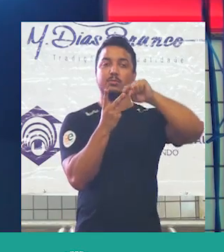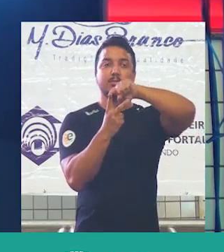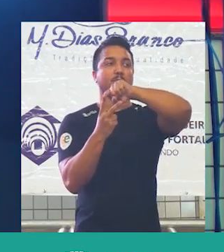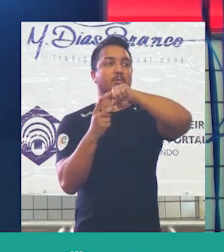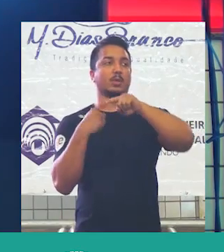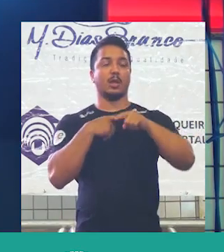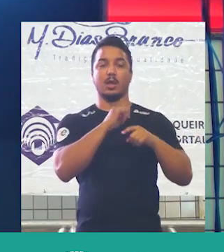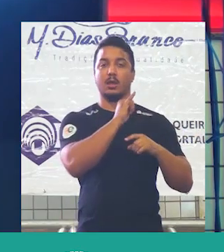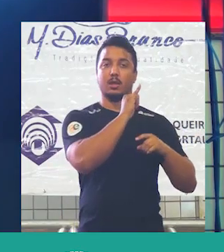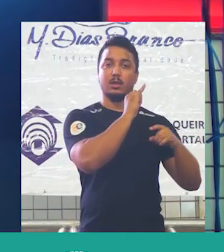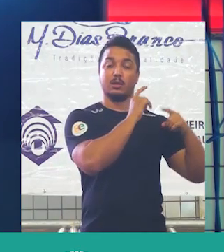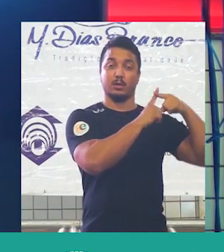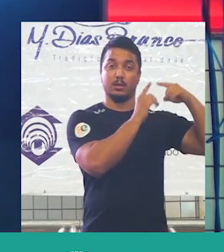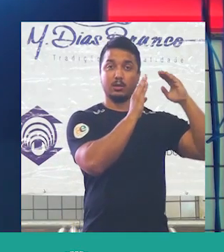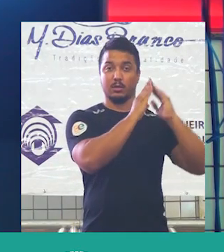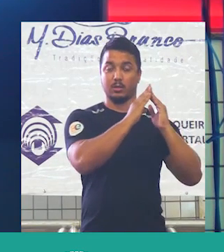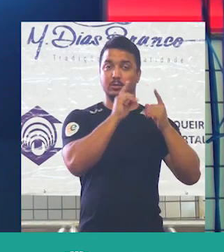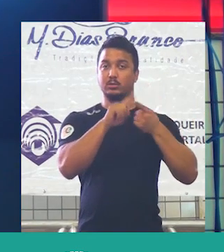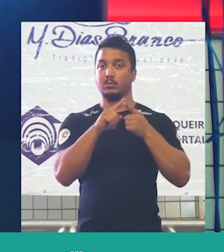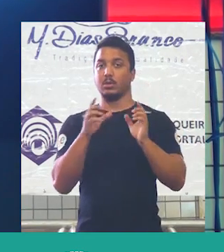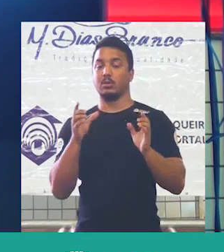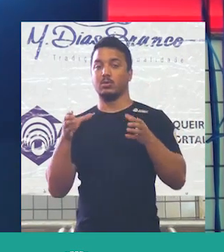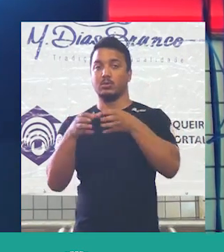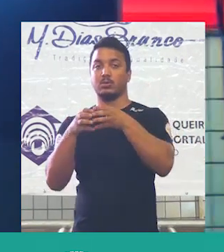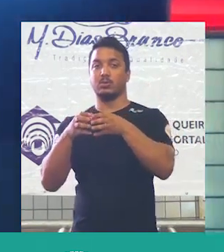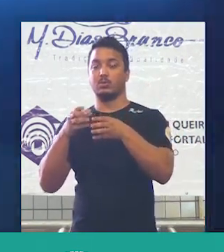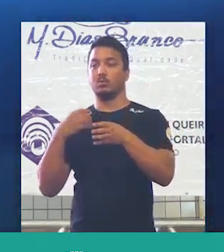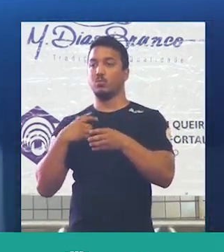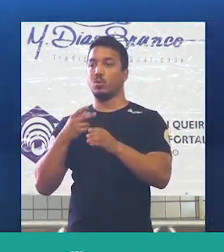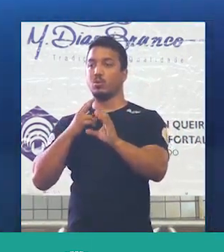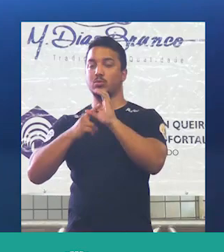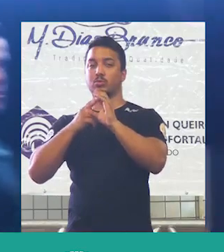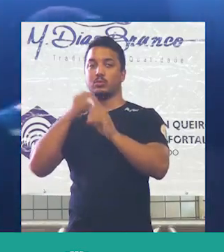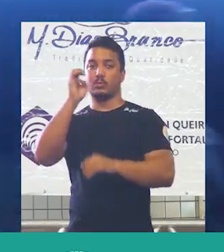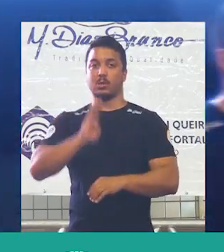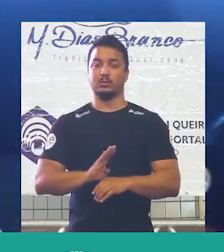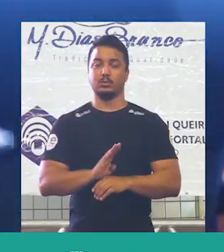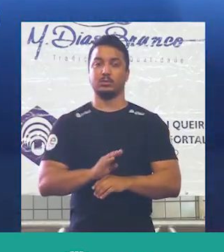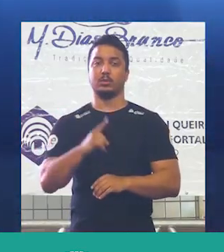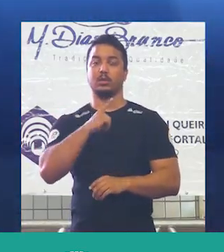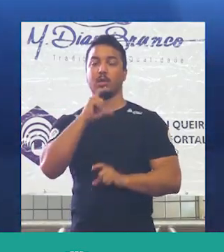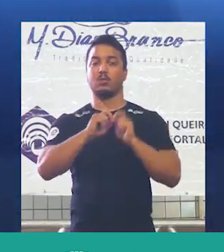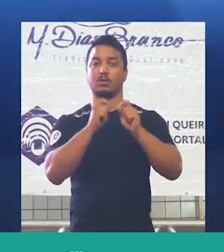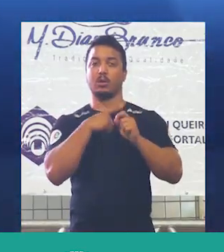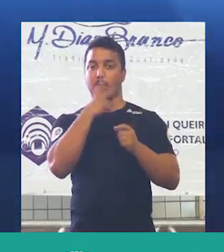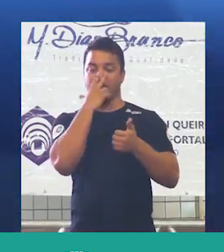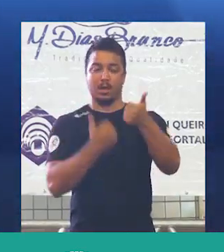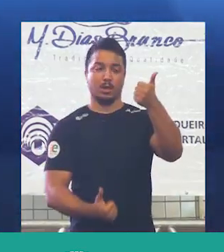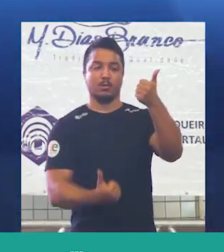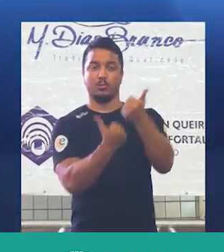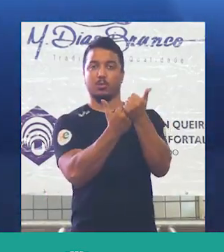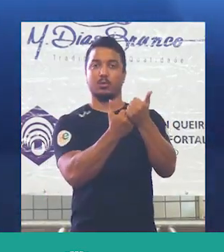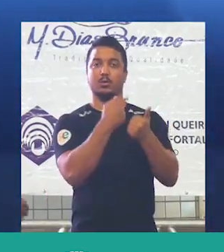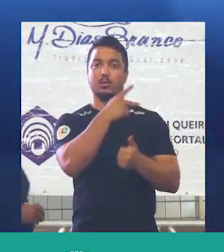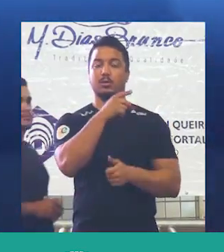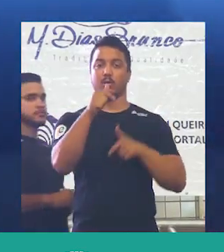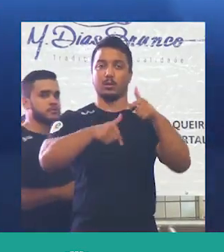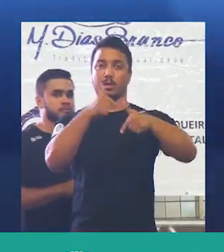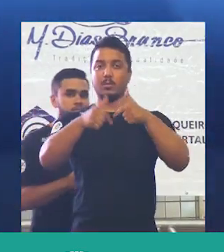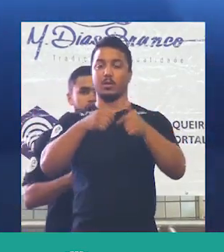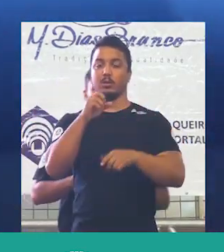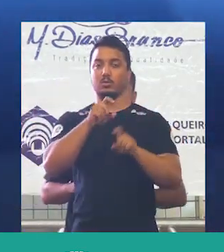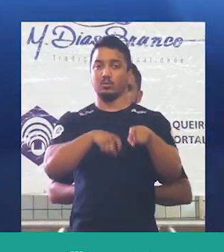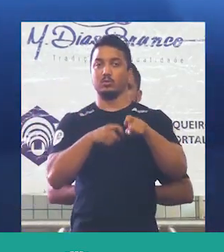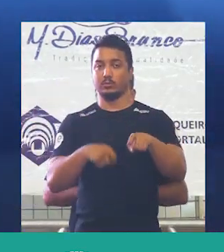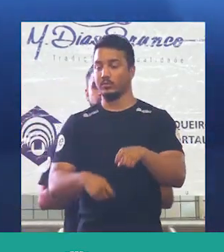forças, a Igreja e o Partido Comunista Brasileiro, né? Que, obviamente, serviam de apoio aos